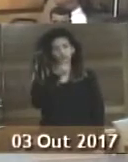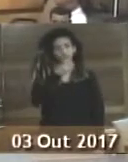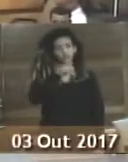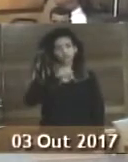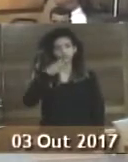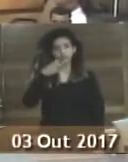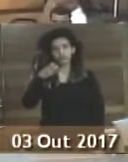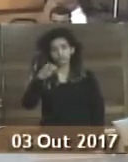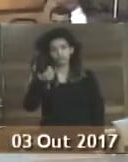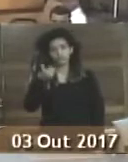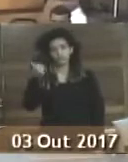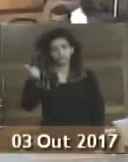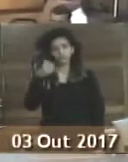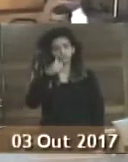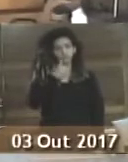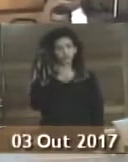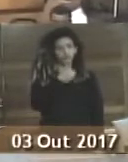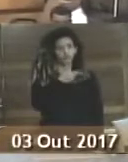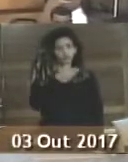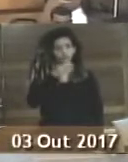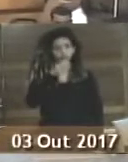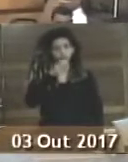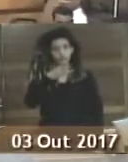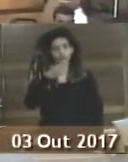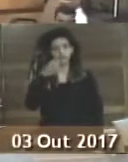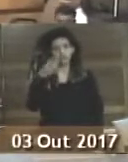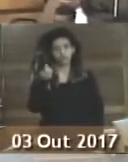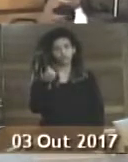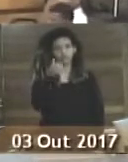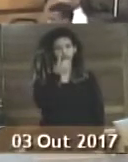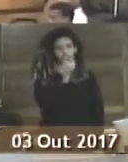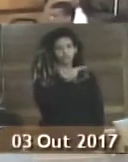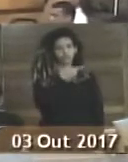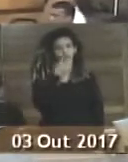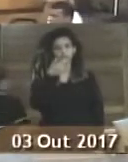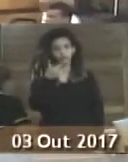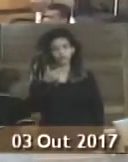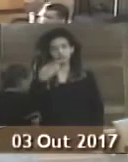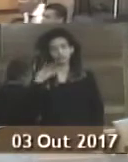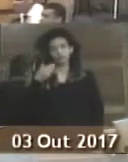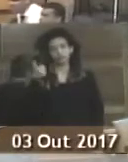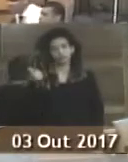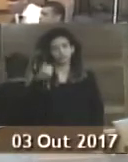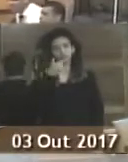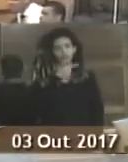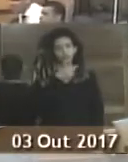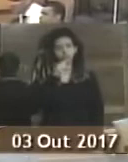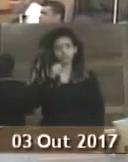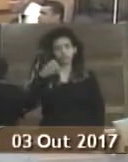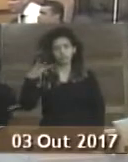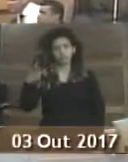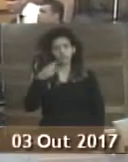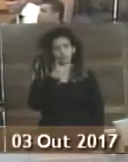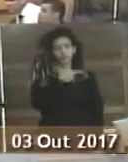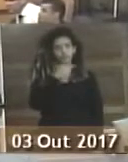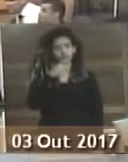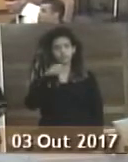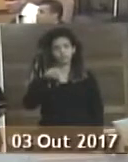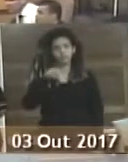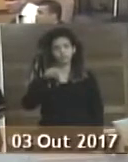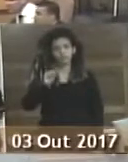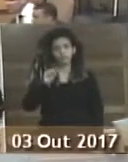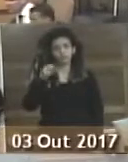1957, 1961, 2033, 2036, 2039, 2041, 2044, 2083,